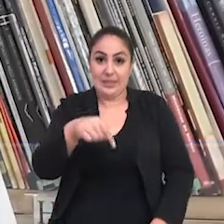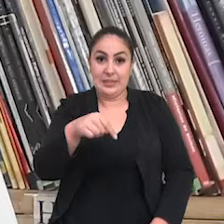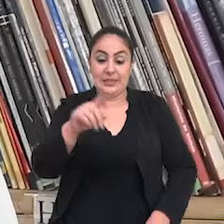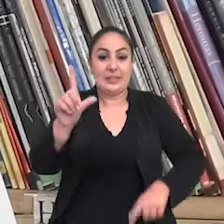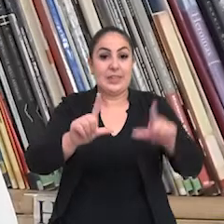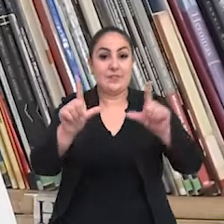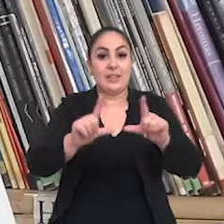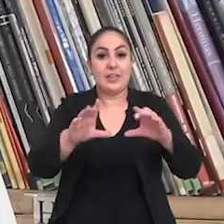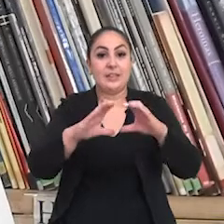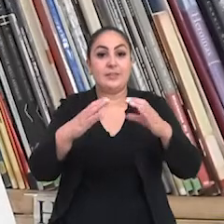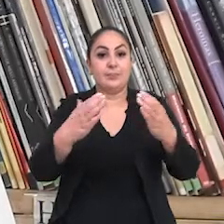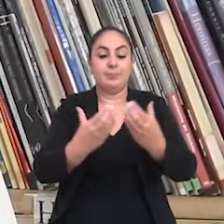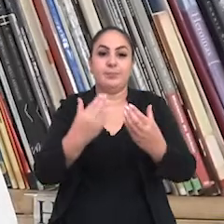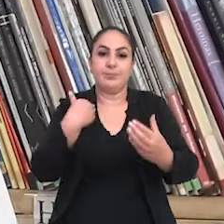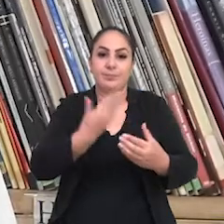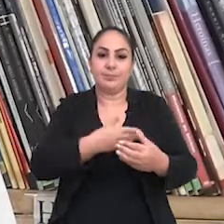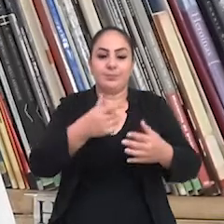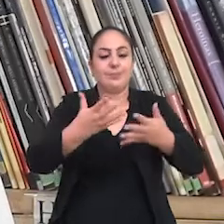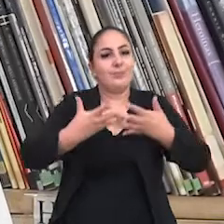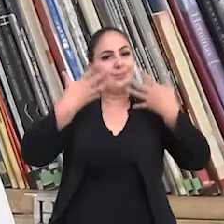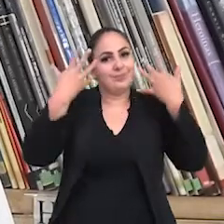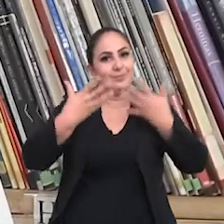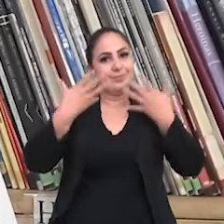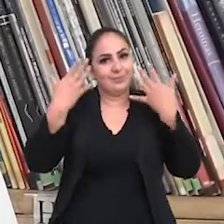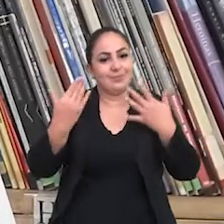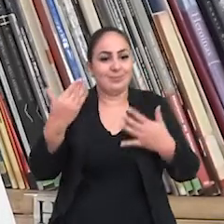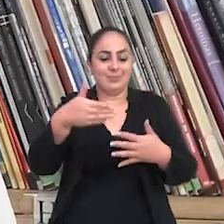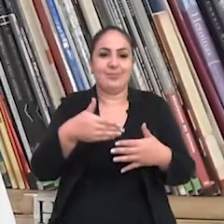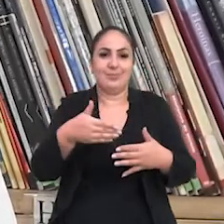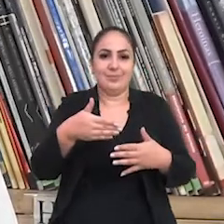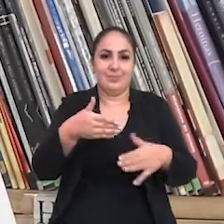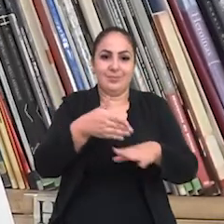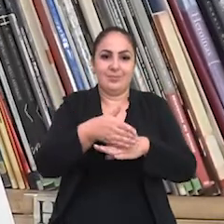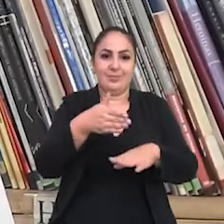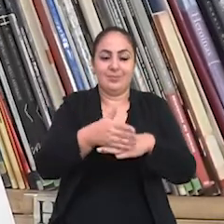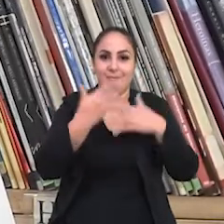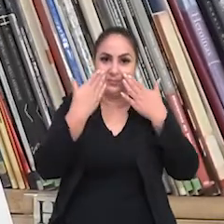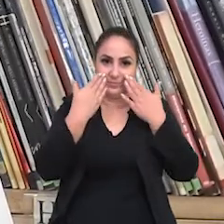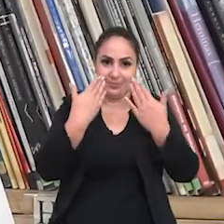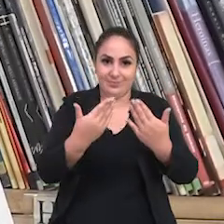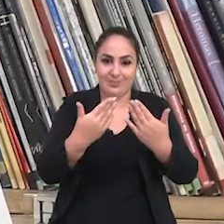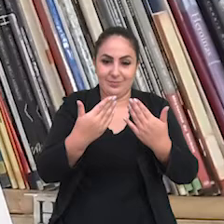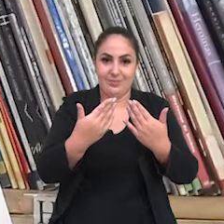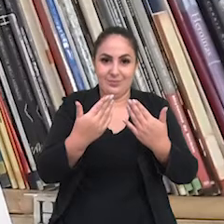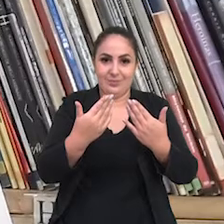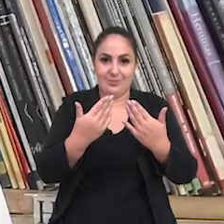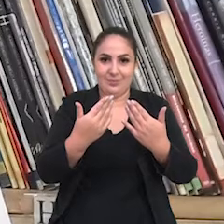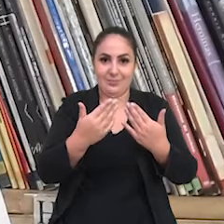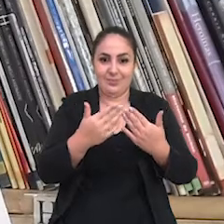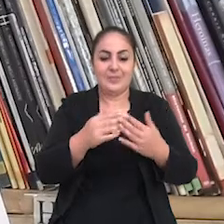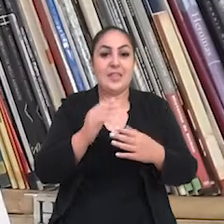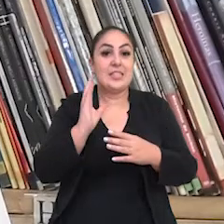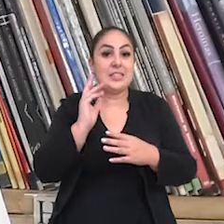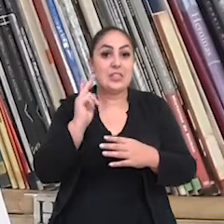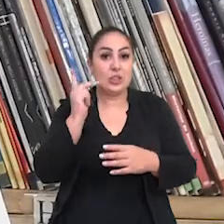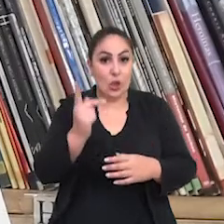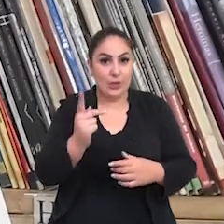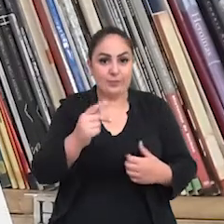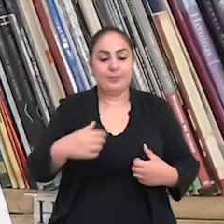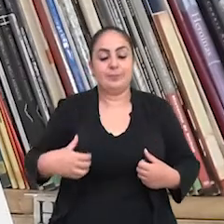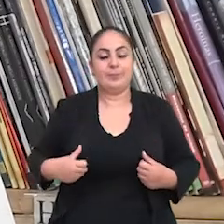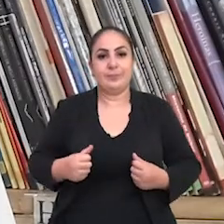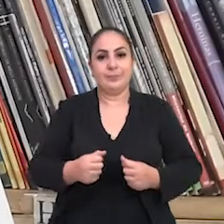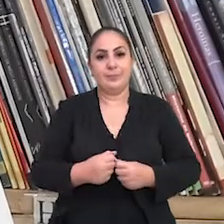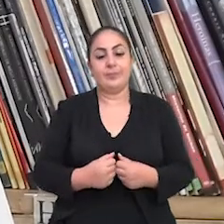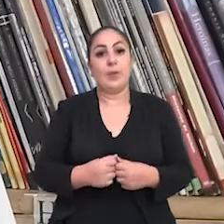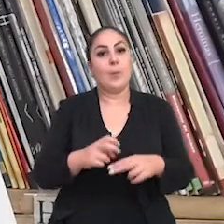aqui no canal da TV Câmara, nós vamos ter a alegria de estar presente à exibição desses episódios.